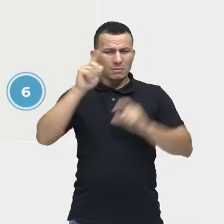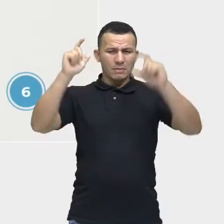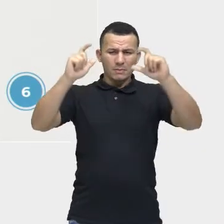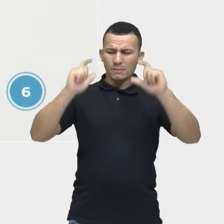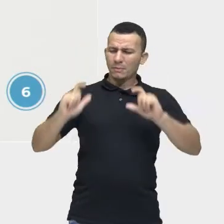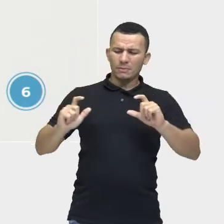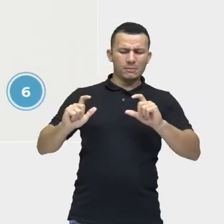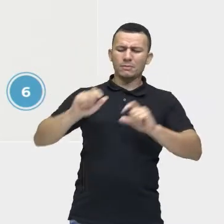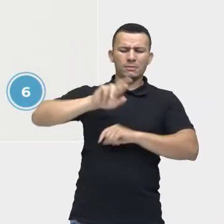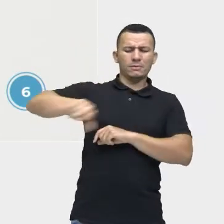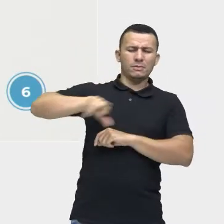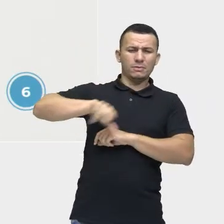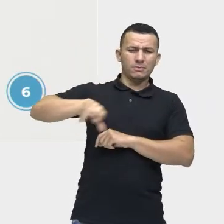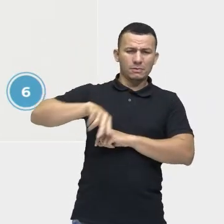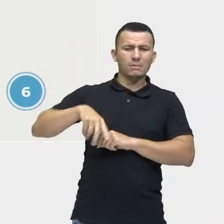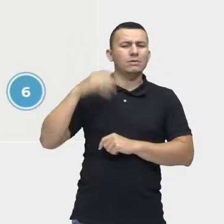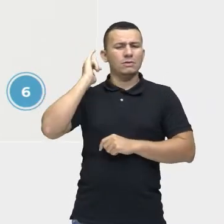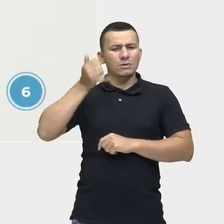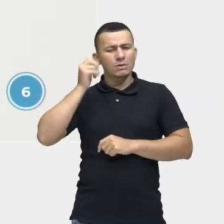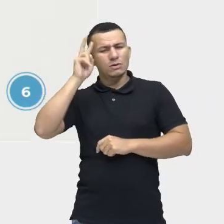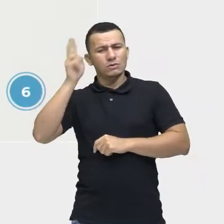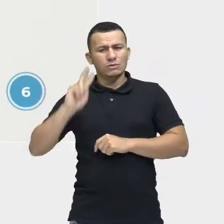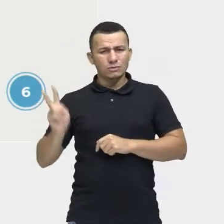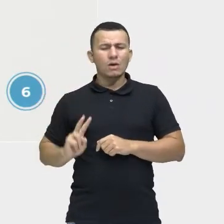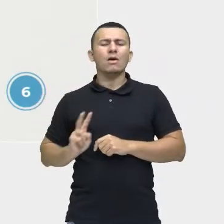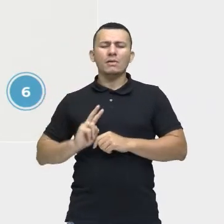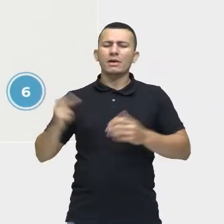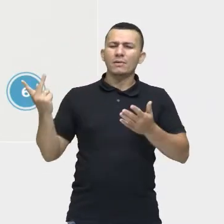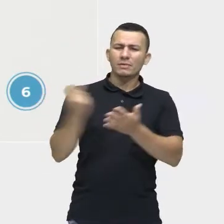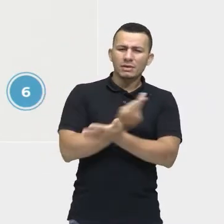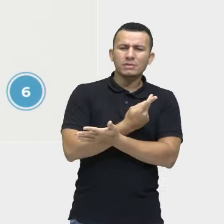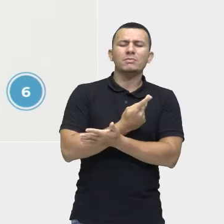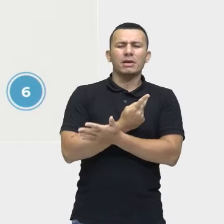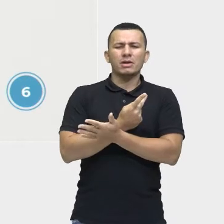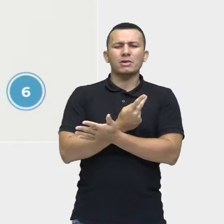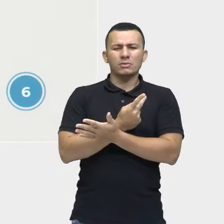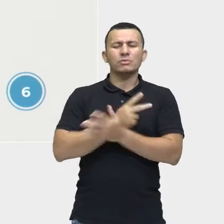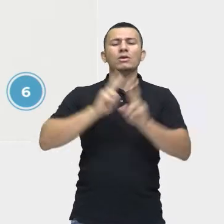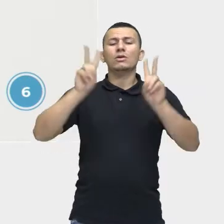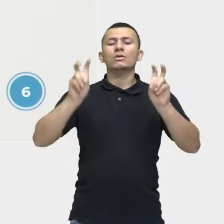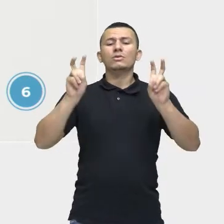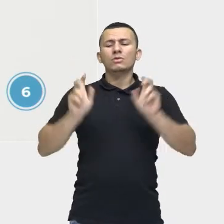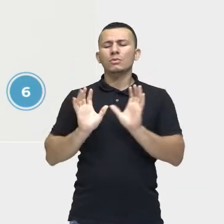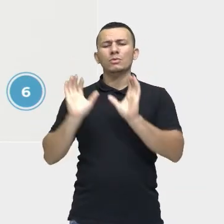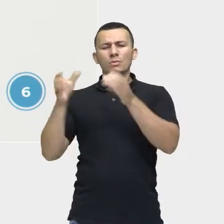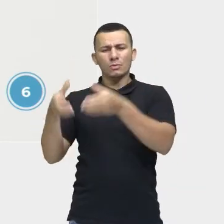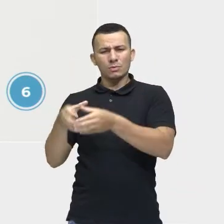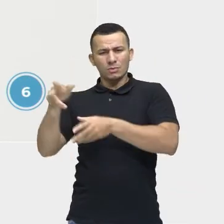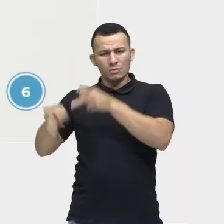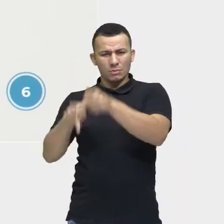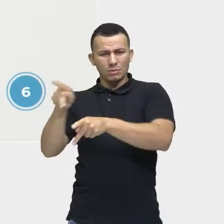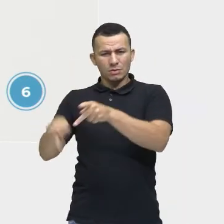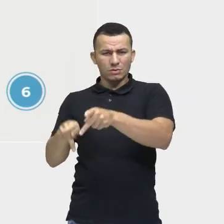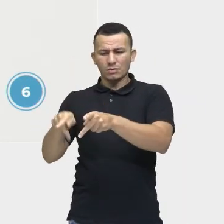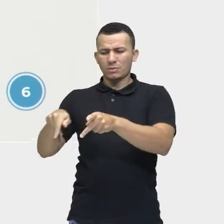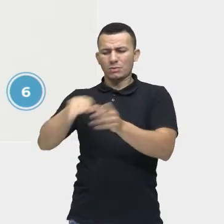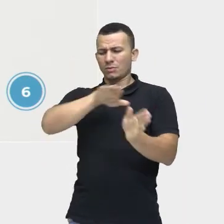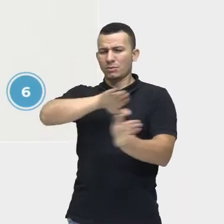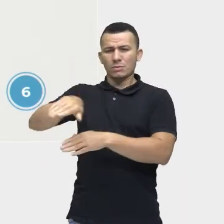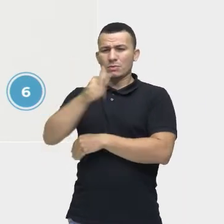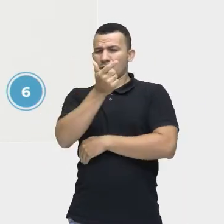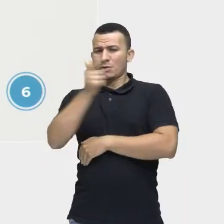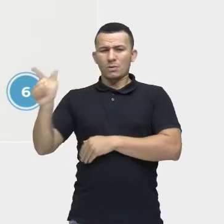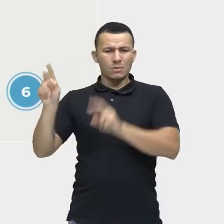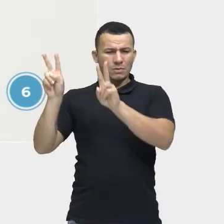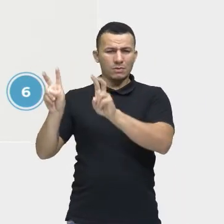isso, certo? Conta história, conta fatos grandiosos e heróicos sobre a história de um povo. Isso não, isso é epopeia.